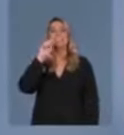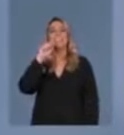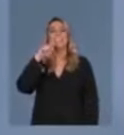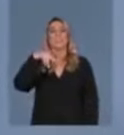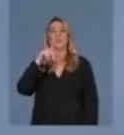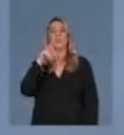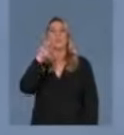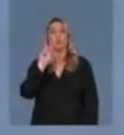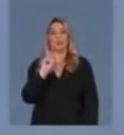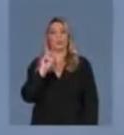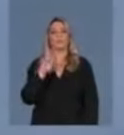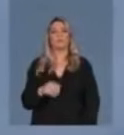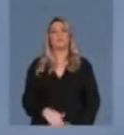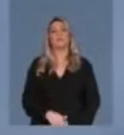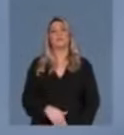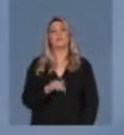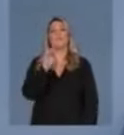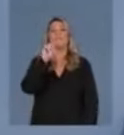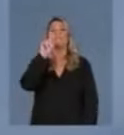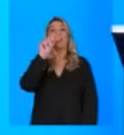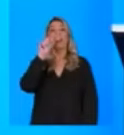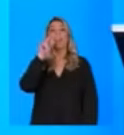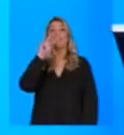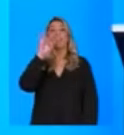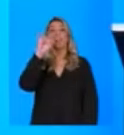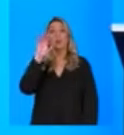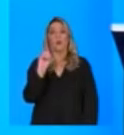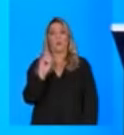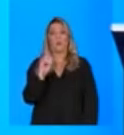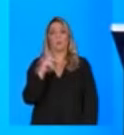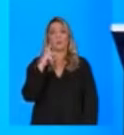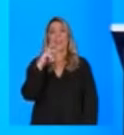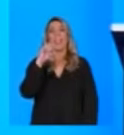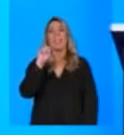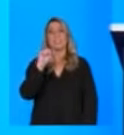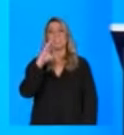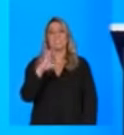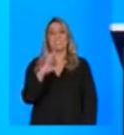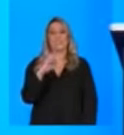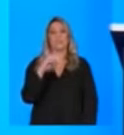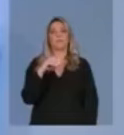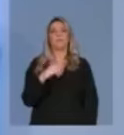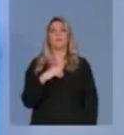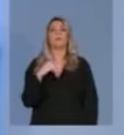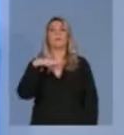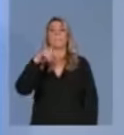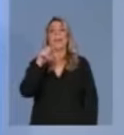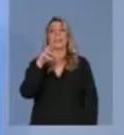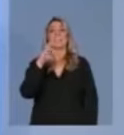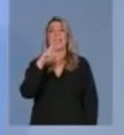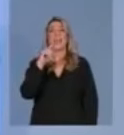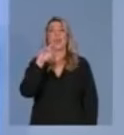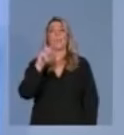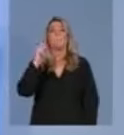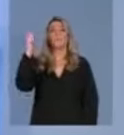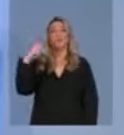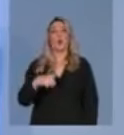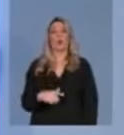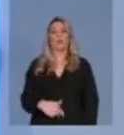rede Flávio bolsonaro do PSC Marcelo freo do